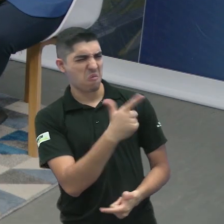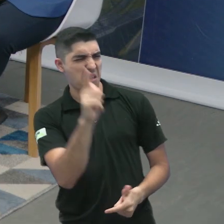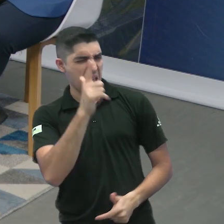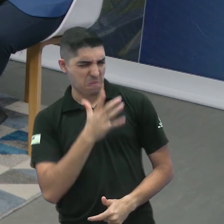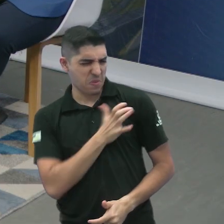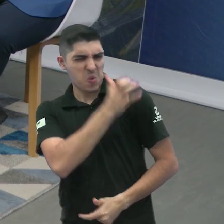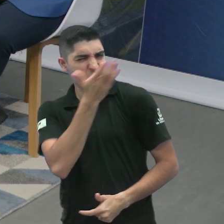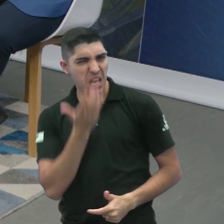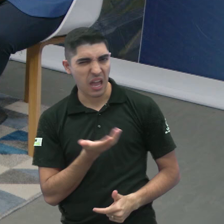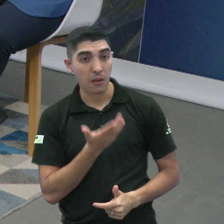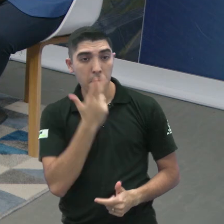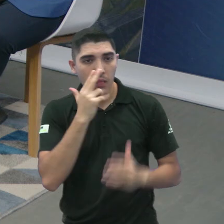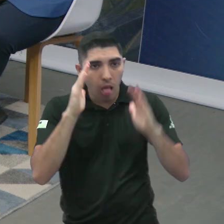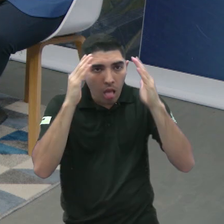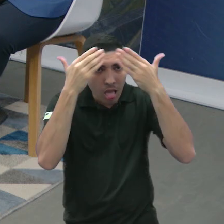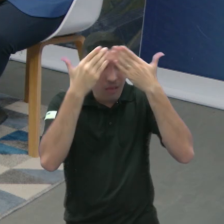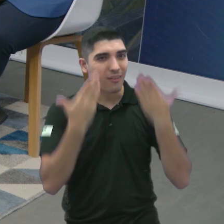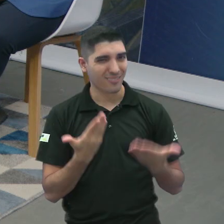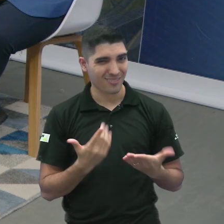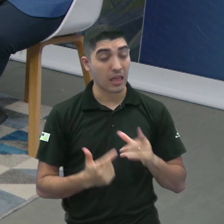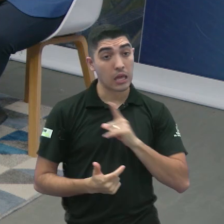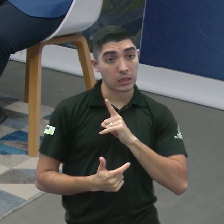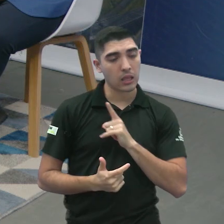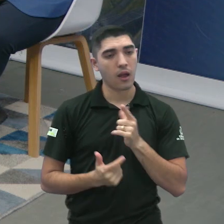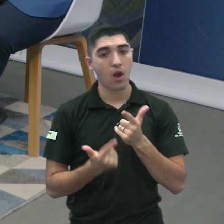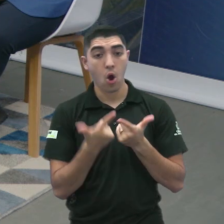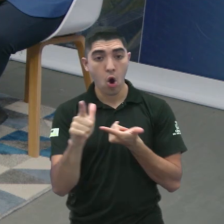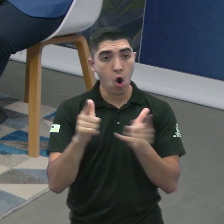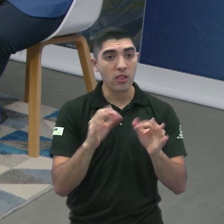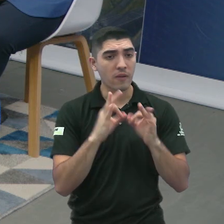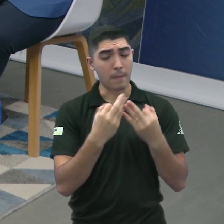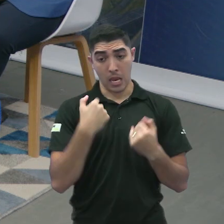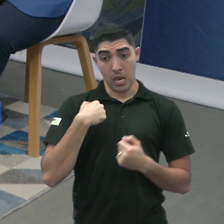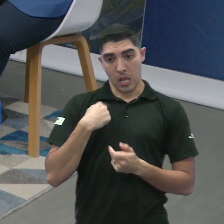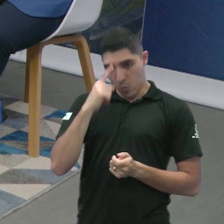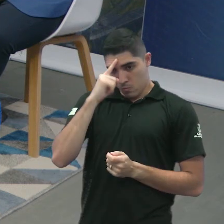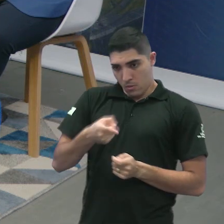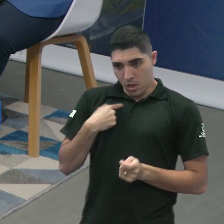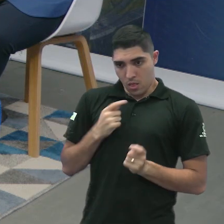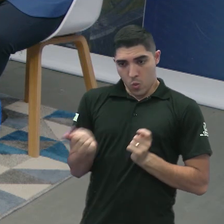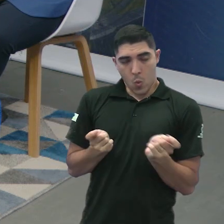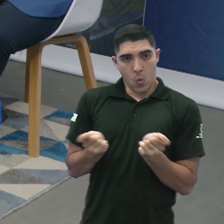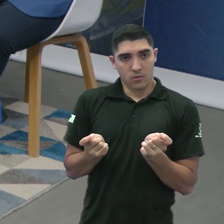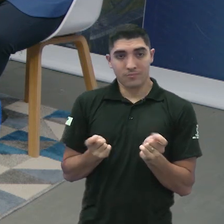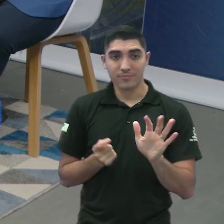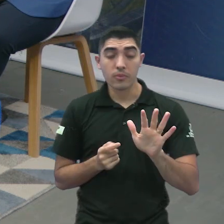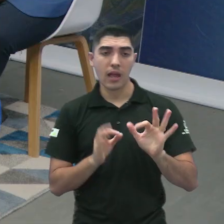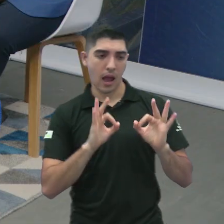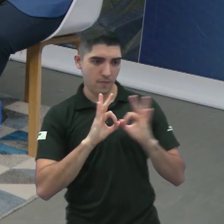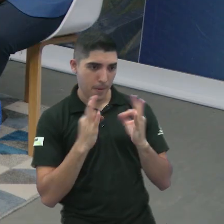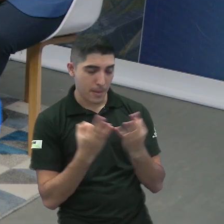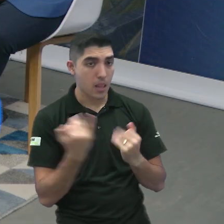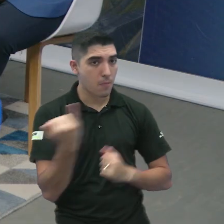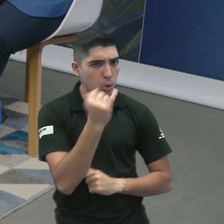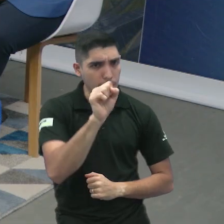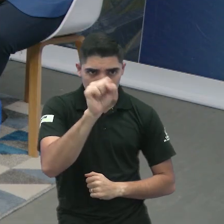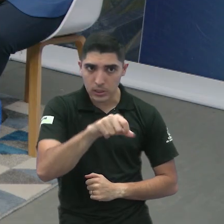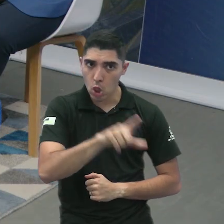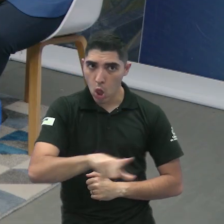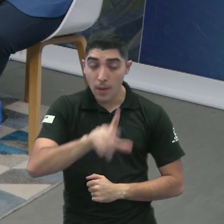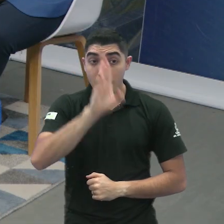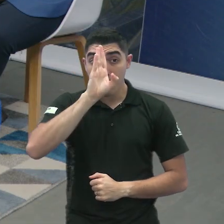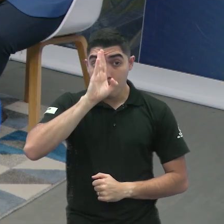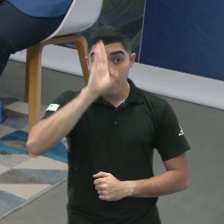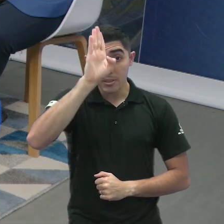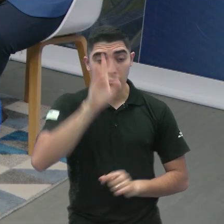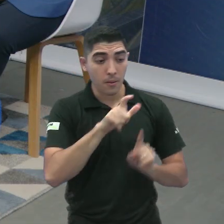ajuda em outro lugar. Tem família que quer tomar o controle, tem de tudo. O papel da família é fundamental? Sim, principalmente nas